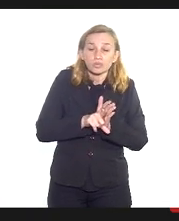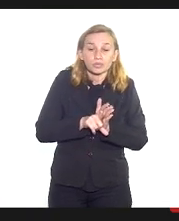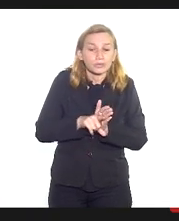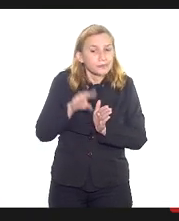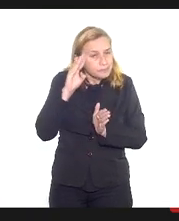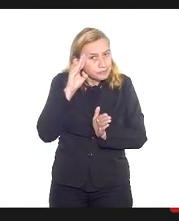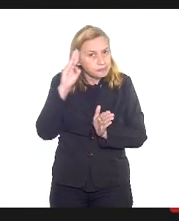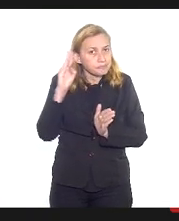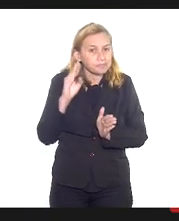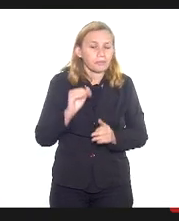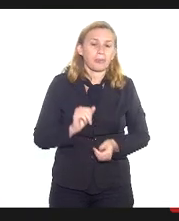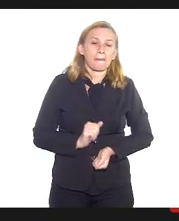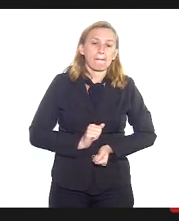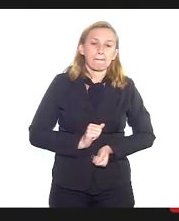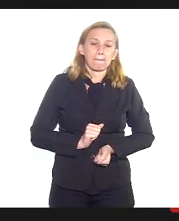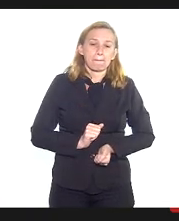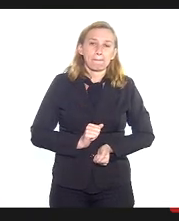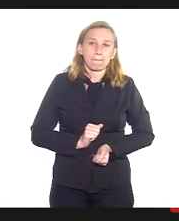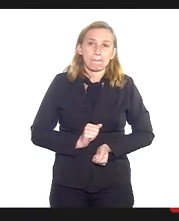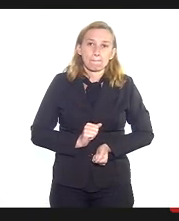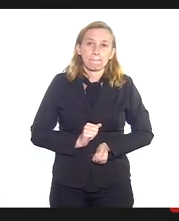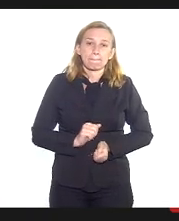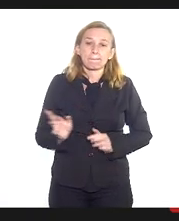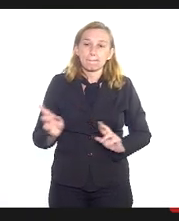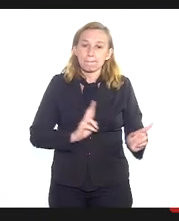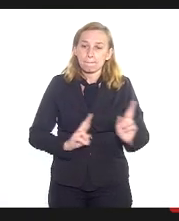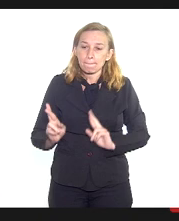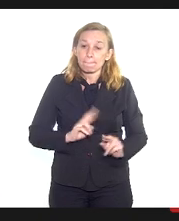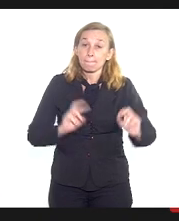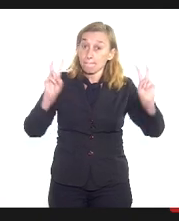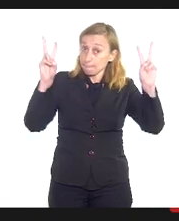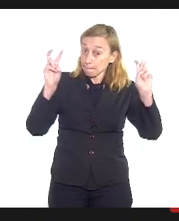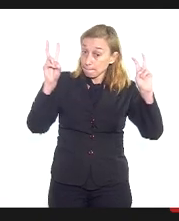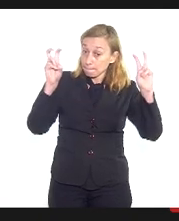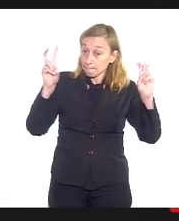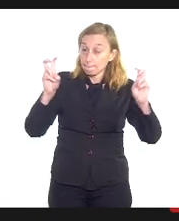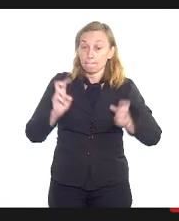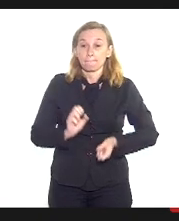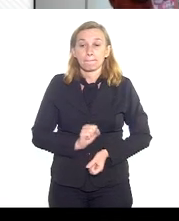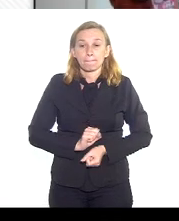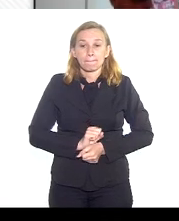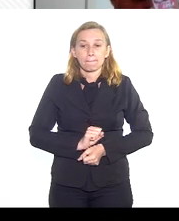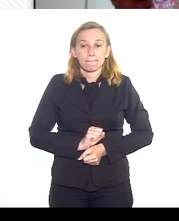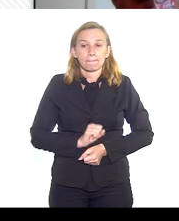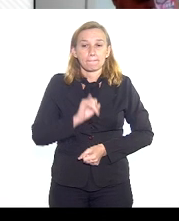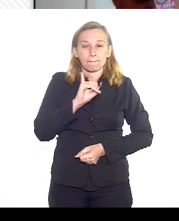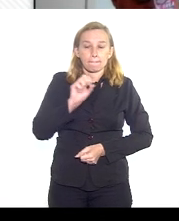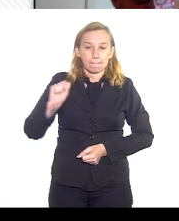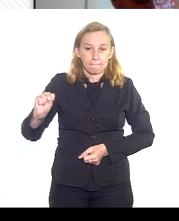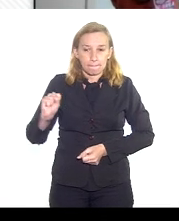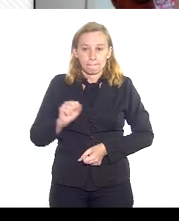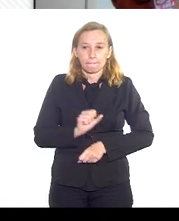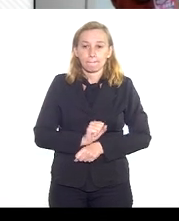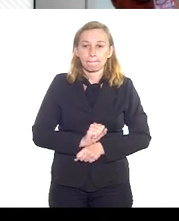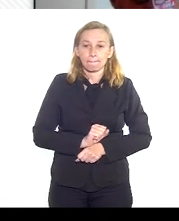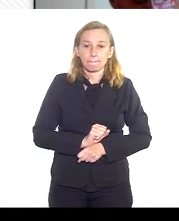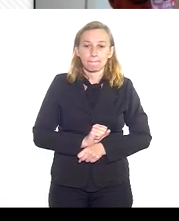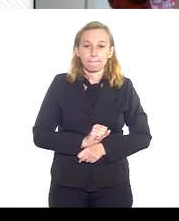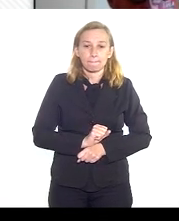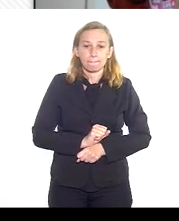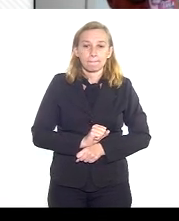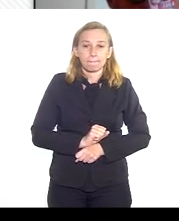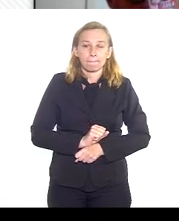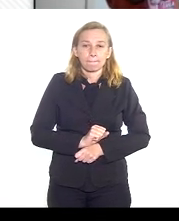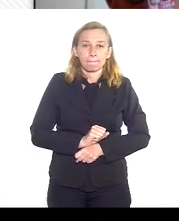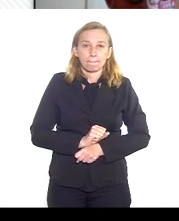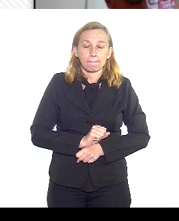específica, né? E, em relação à questão do ICMS, pode ser